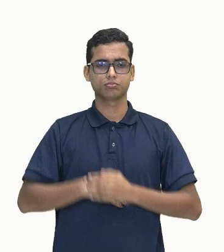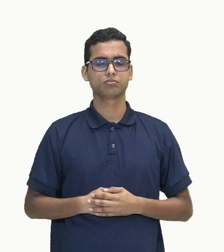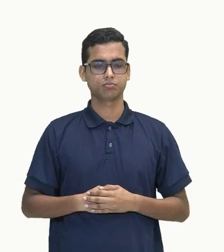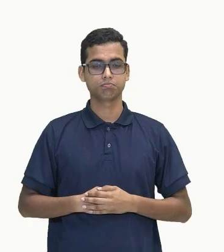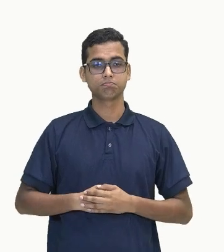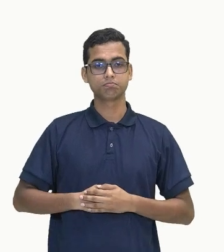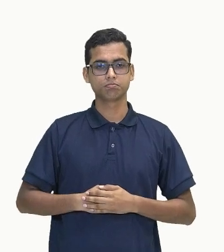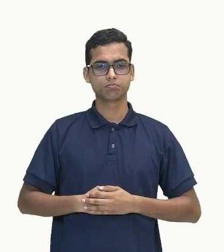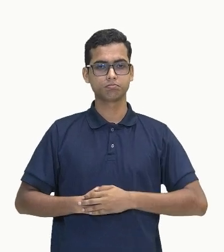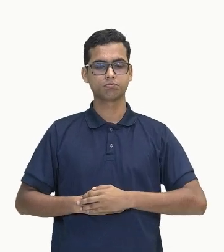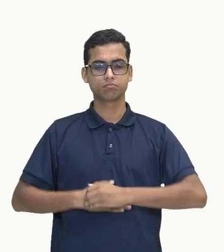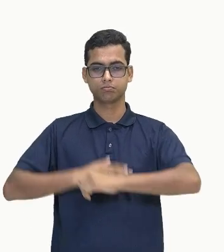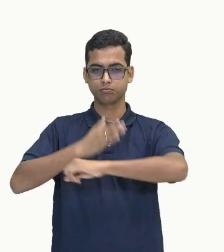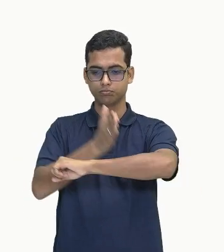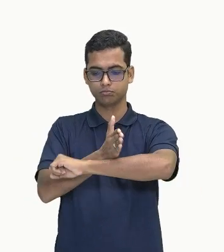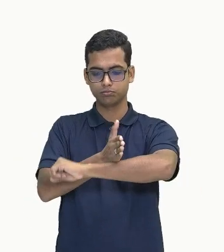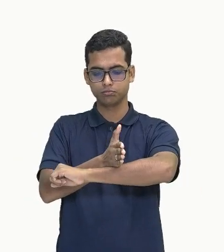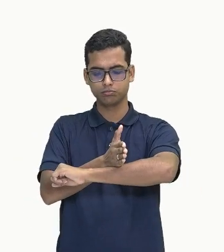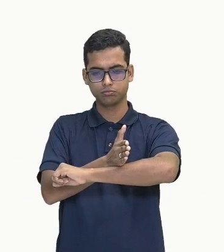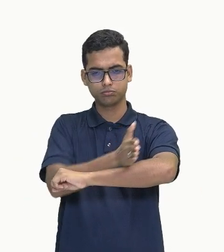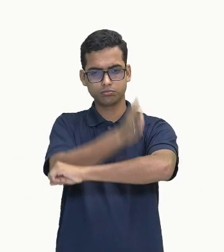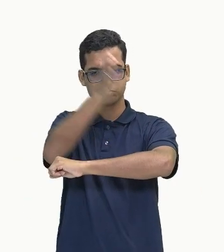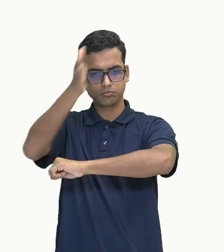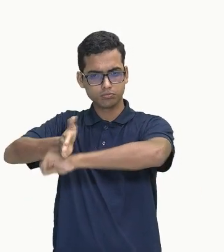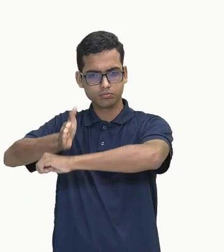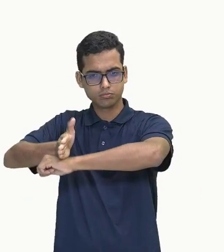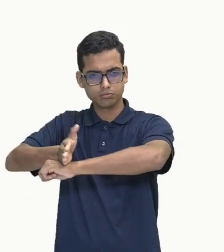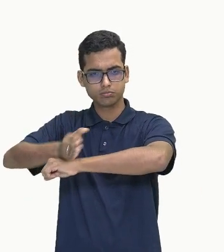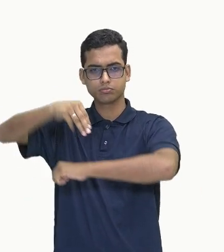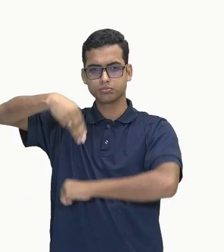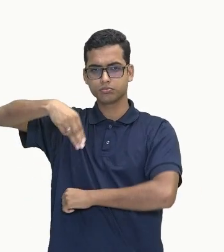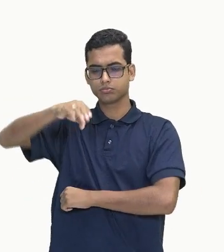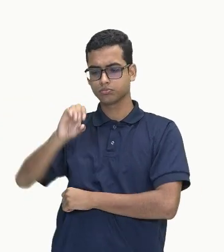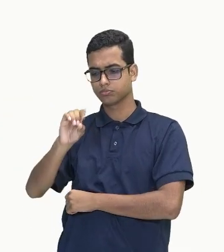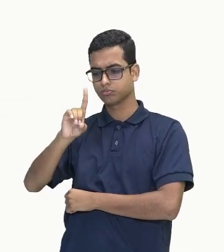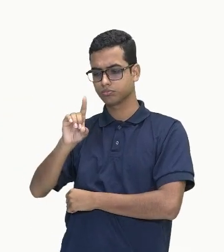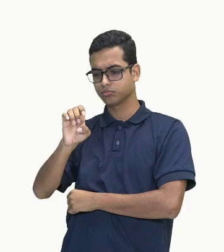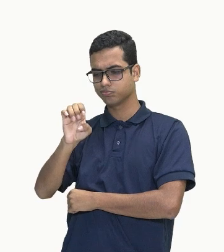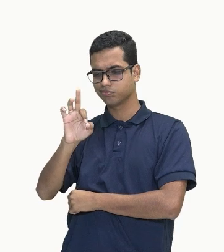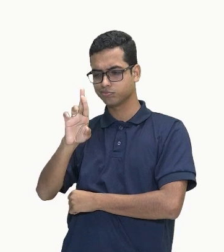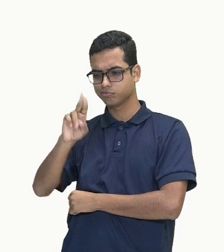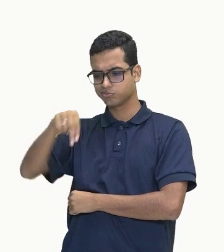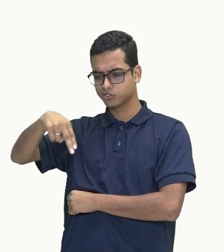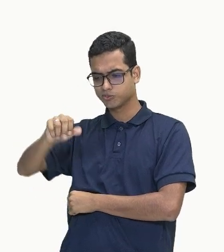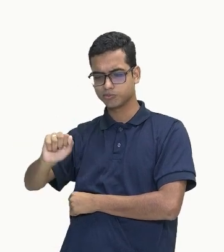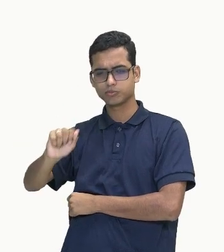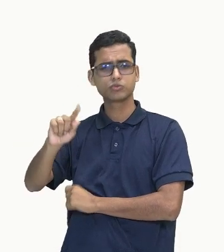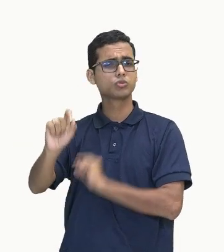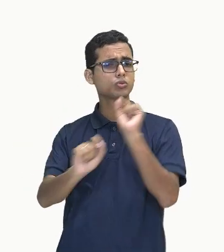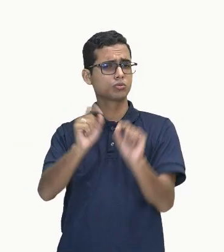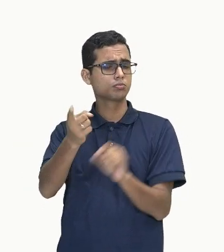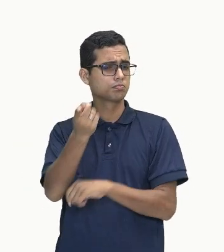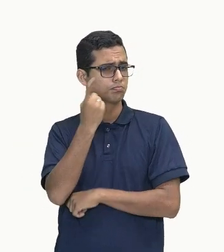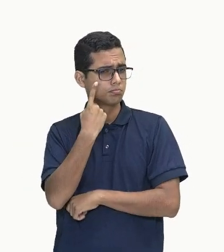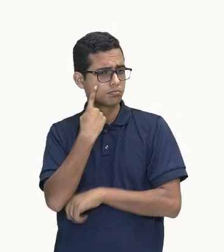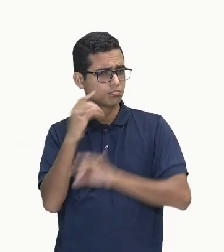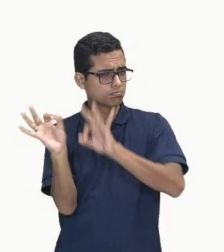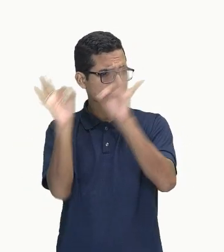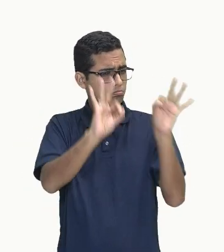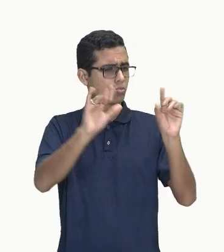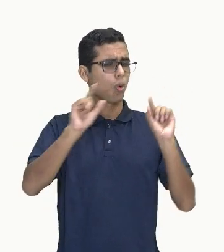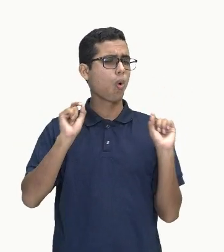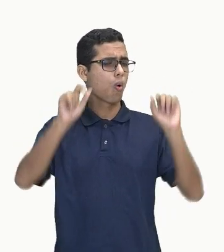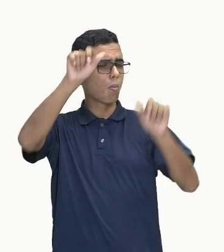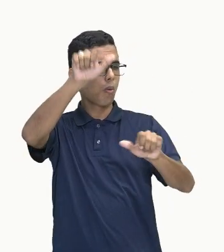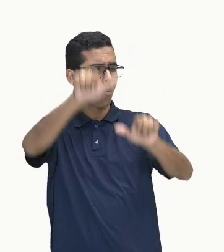né, na transição da Idade Medieval para a Idade Moderna, o que a gente observa, né, com relação